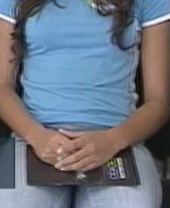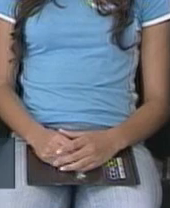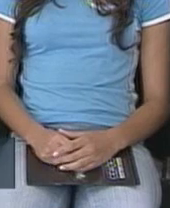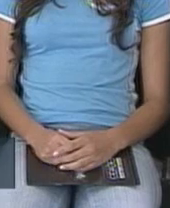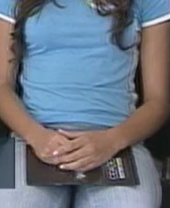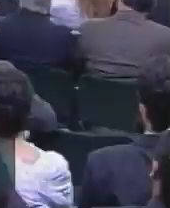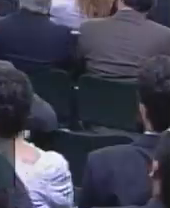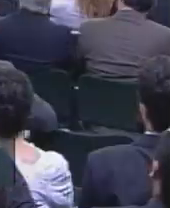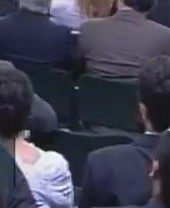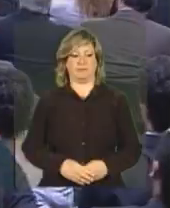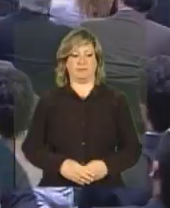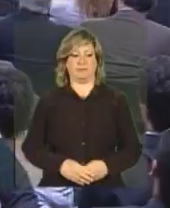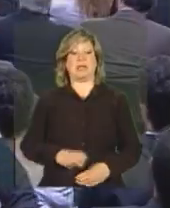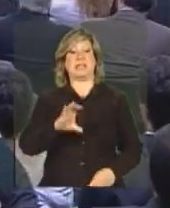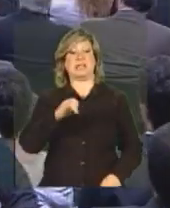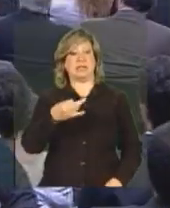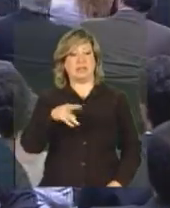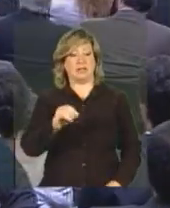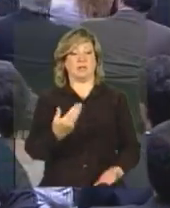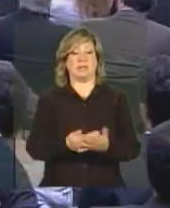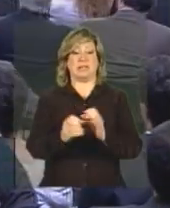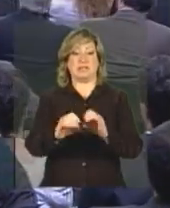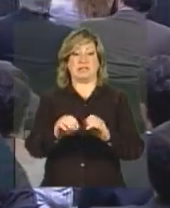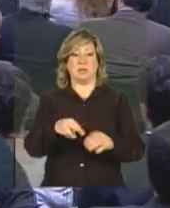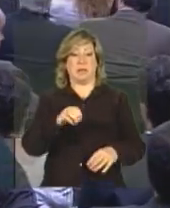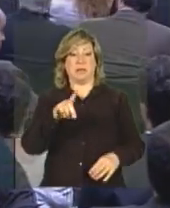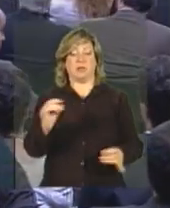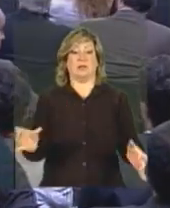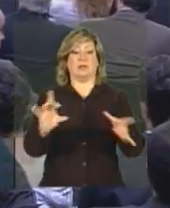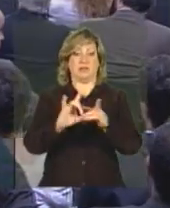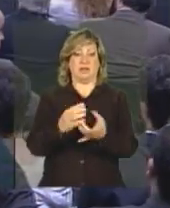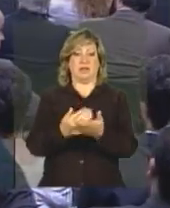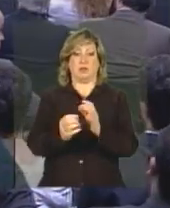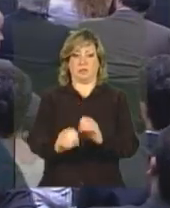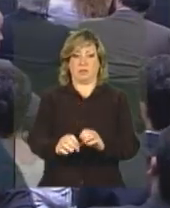do Centro de Ensino Médio Integrado à Educação.